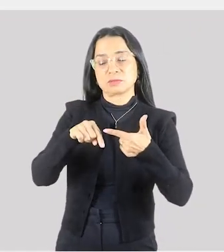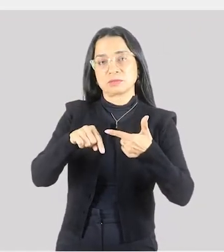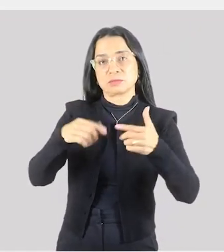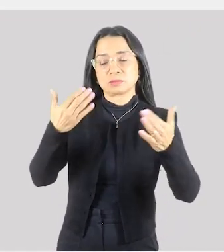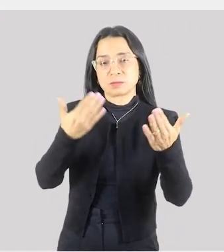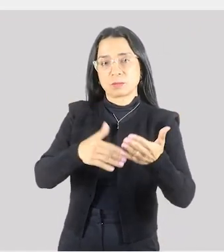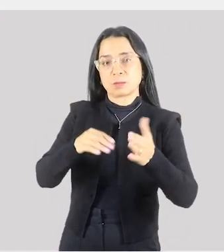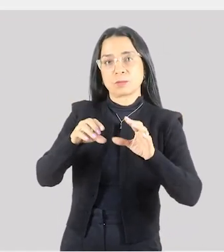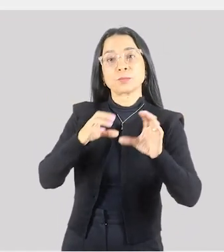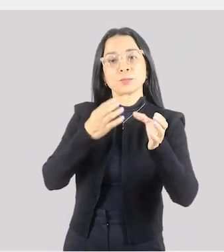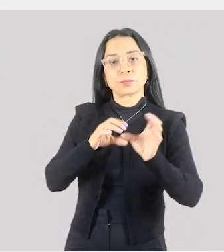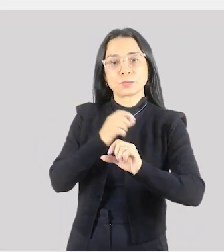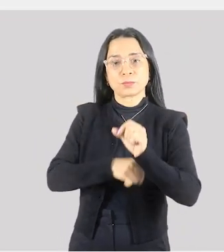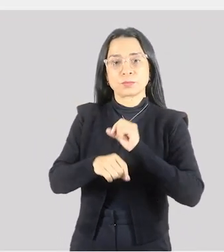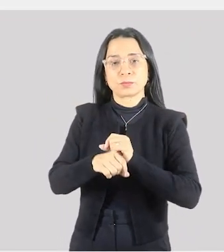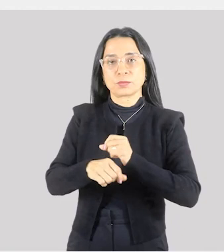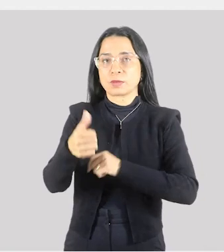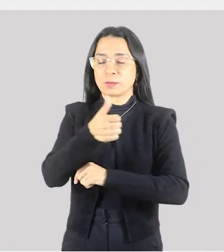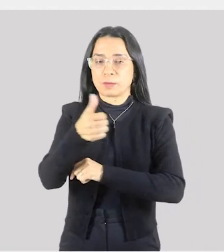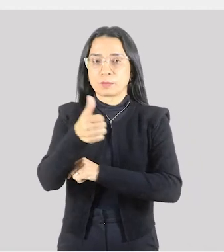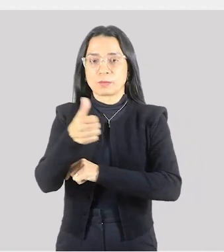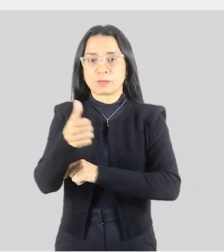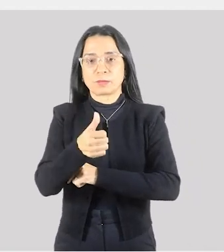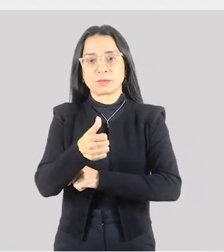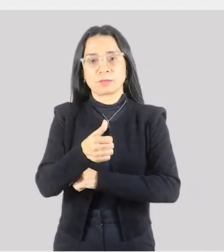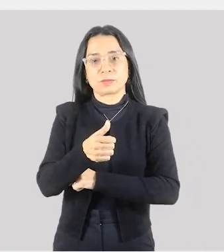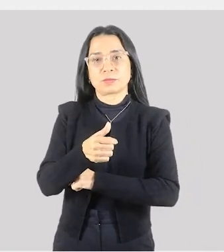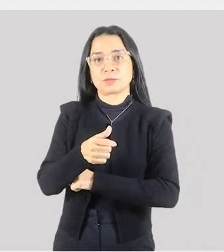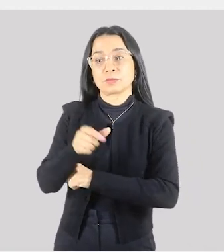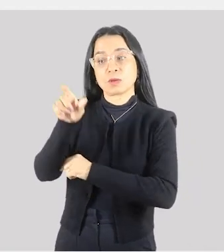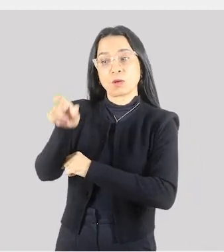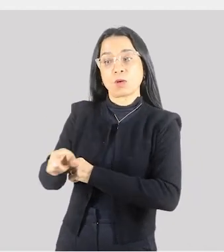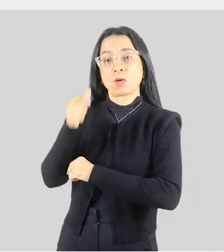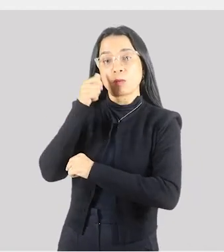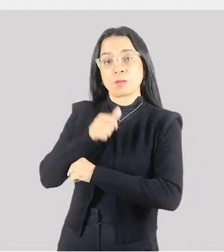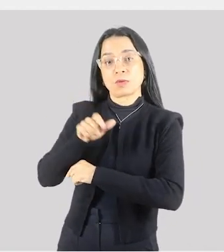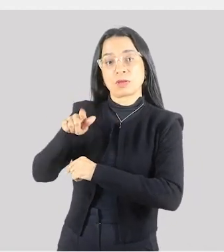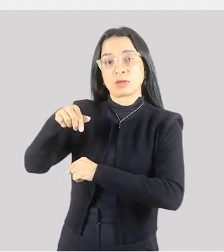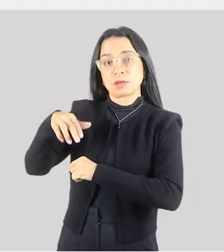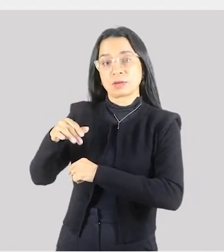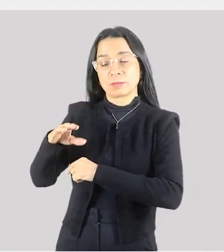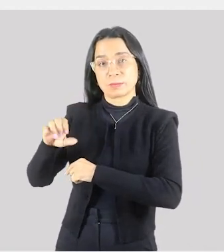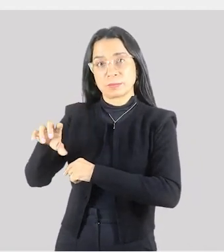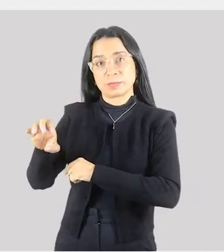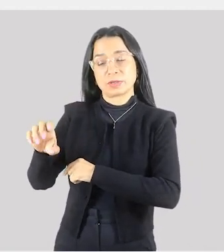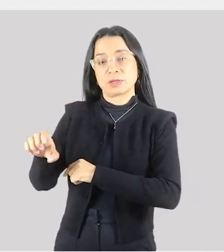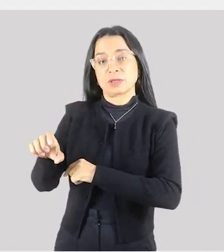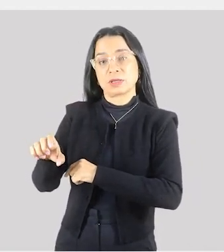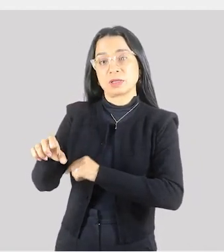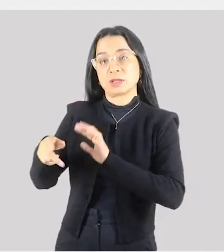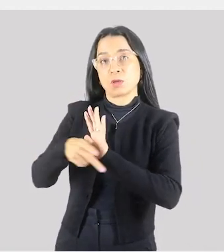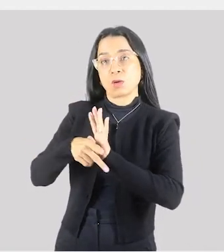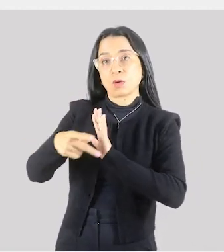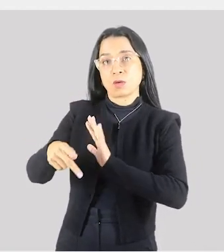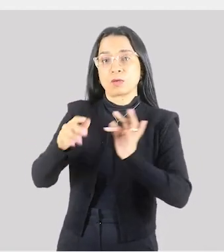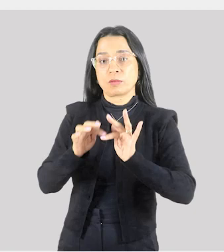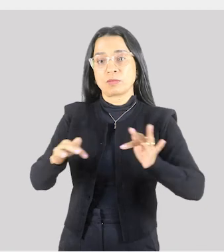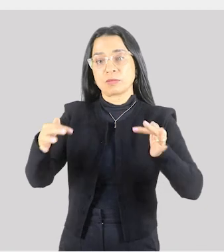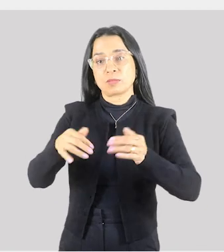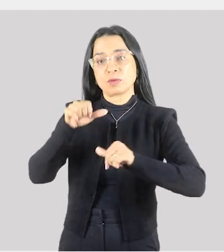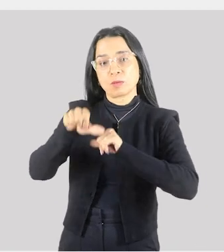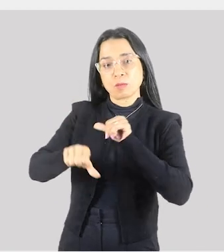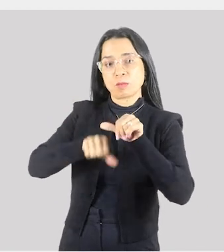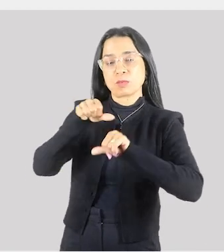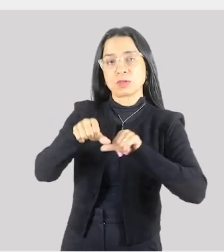questão. Gabriela e sua família mudaram-se para uma nova casa, a casa nova. Ao saber que teria seu